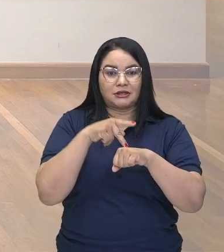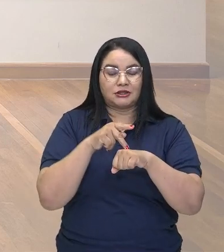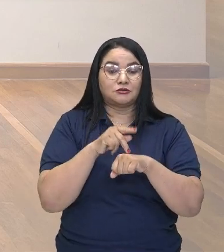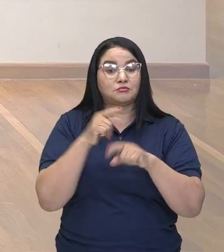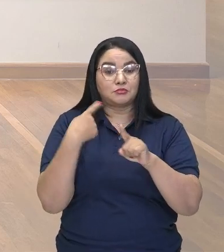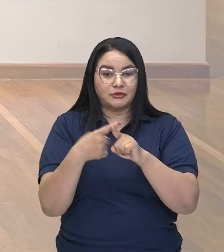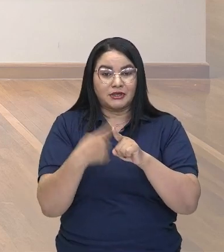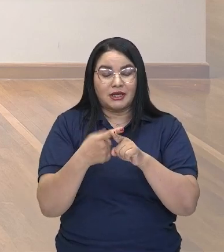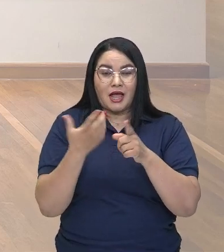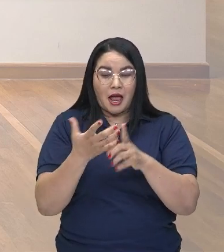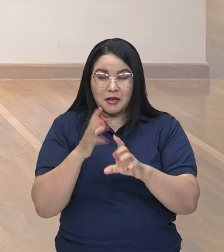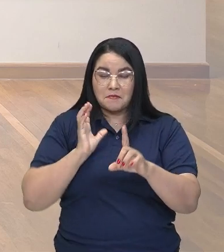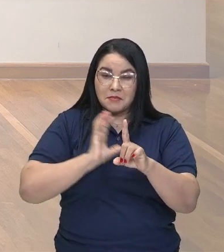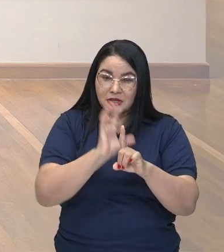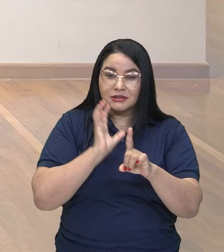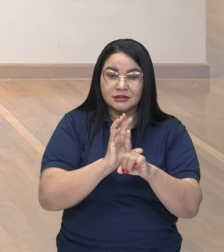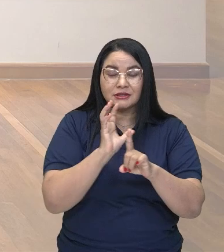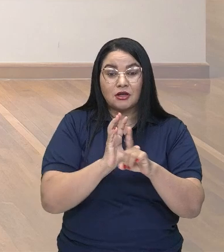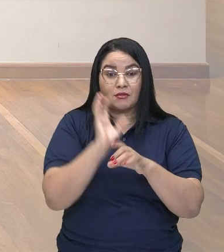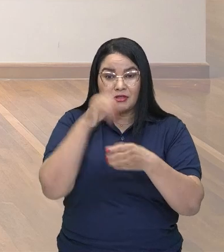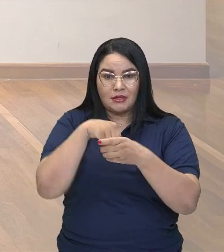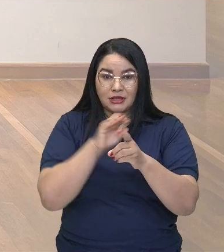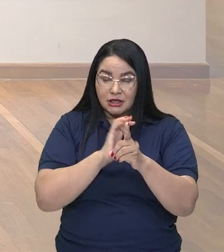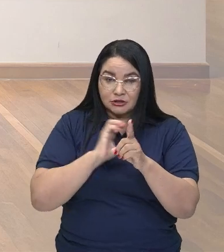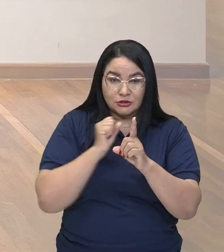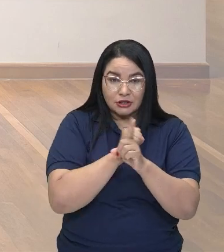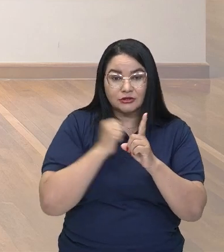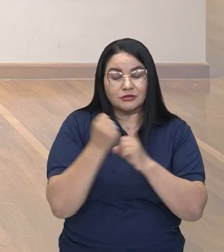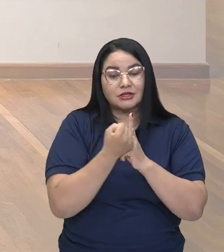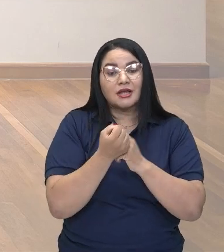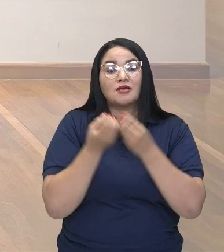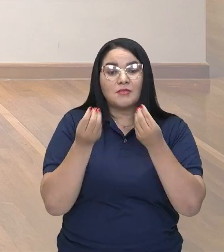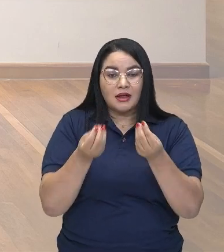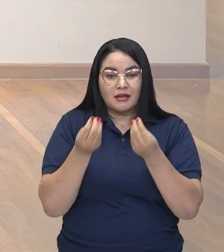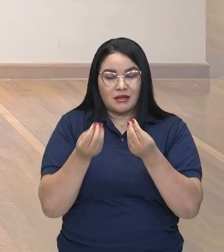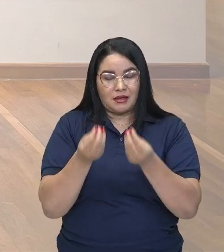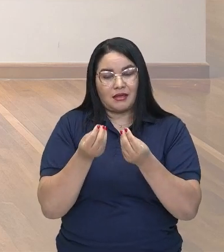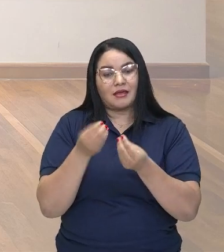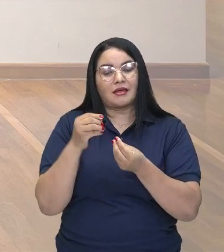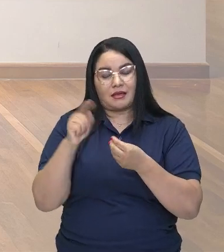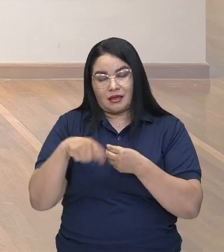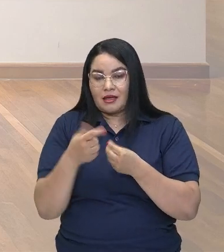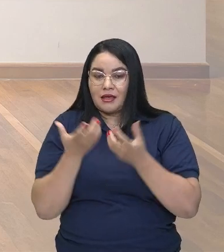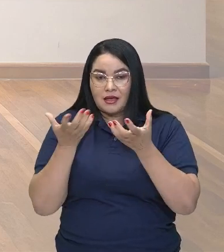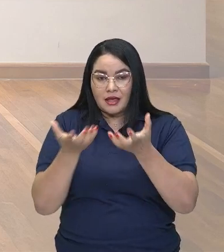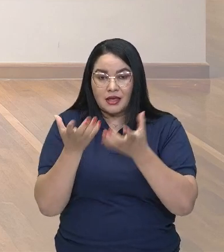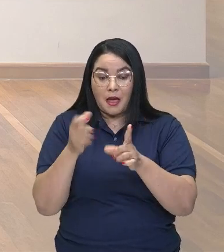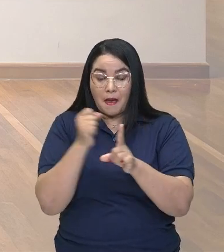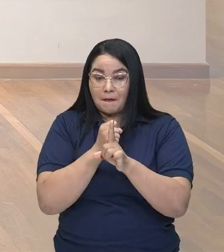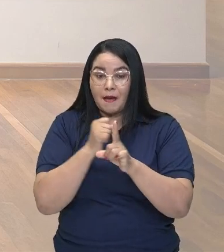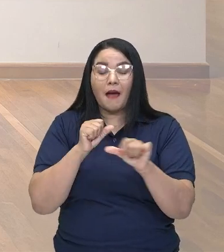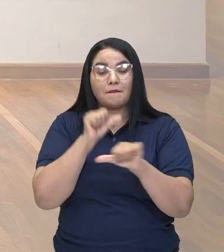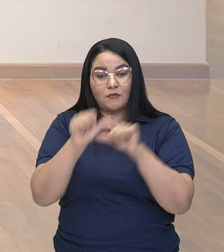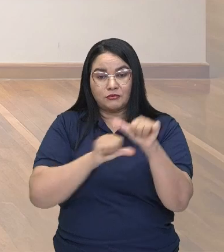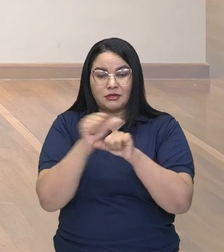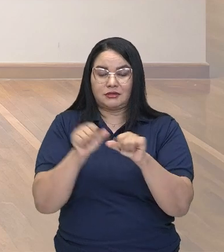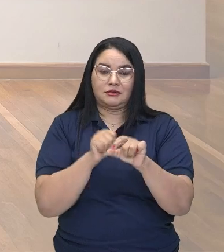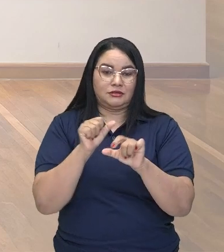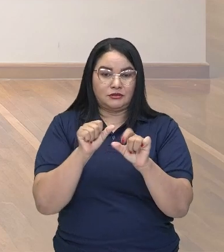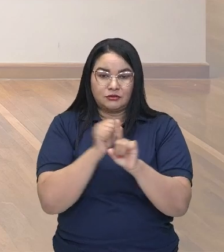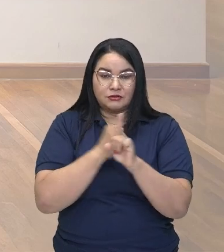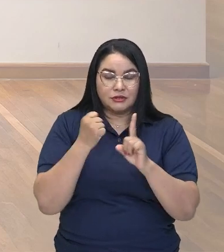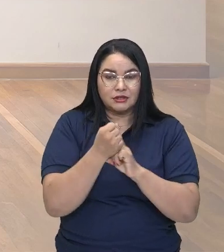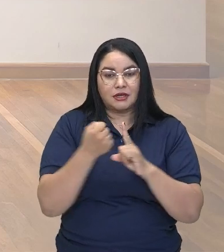pressão grande, né, da sociedade para a mudança, né, aí, social. Então as pressões somadas